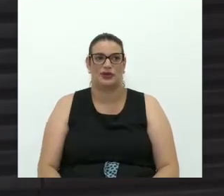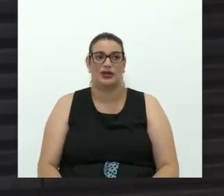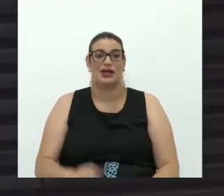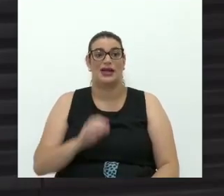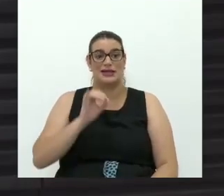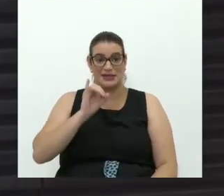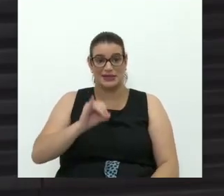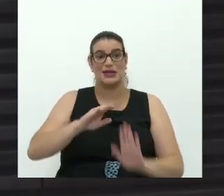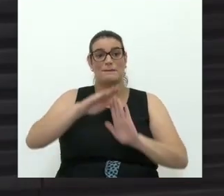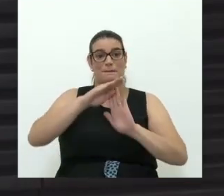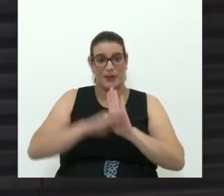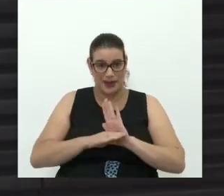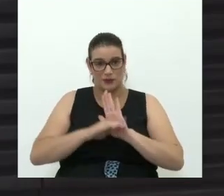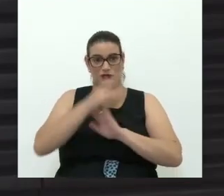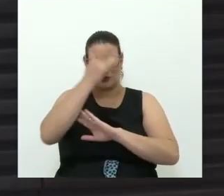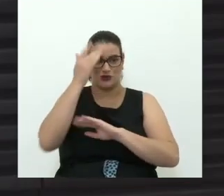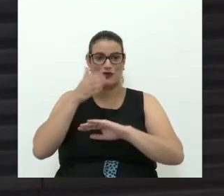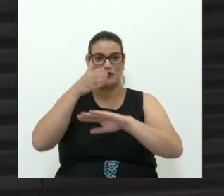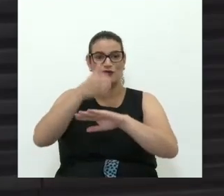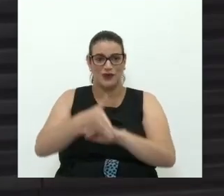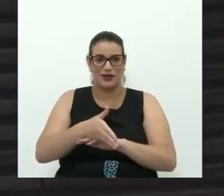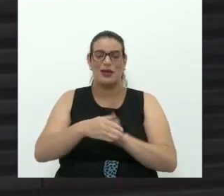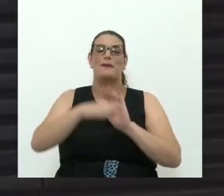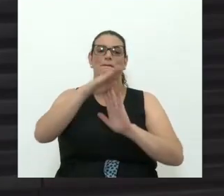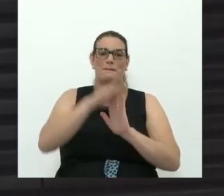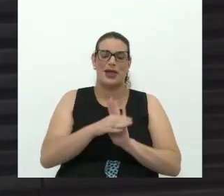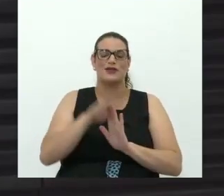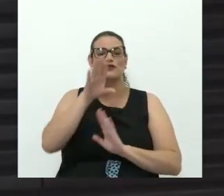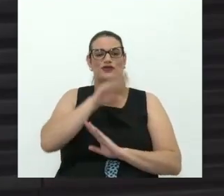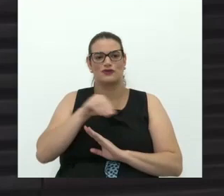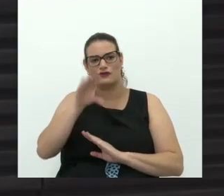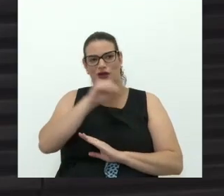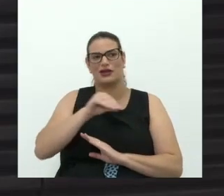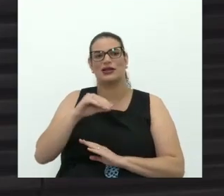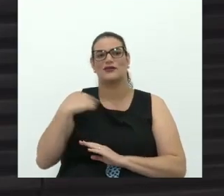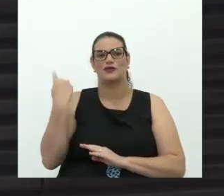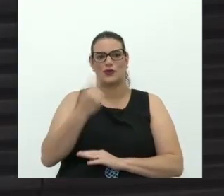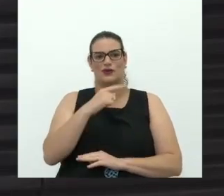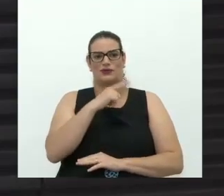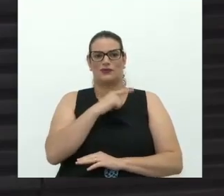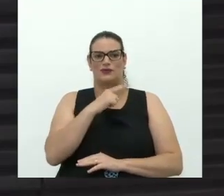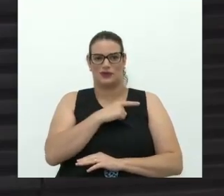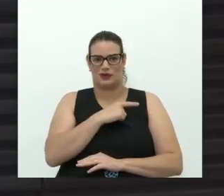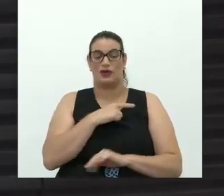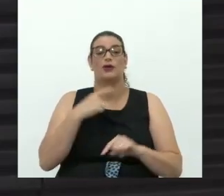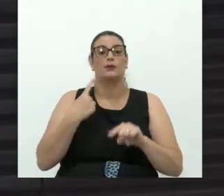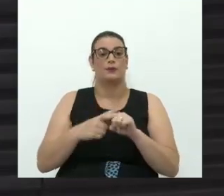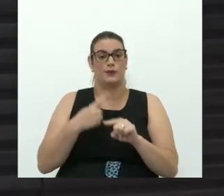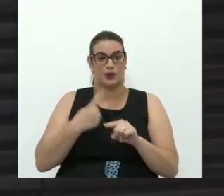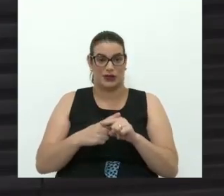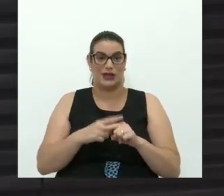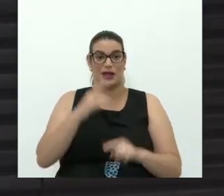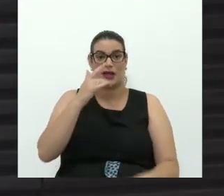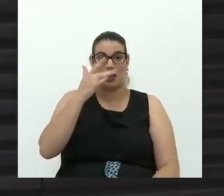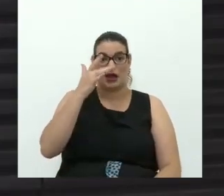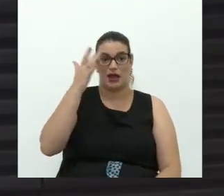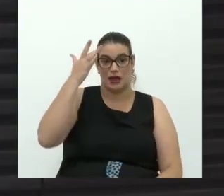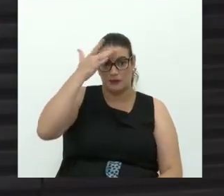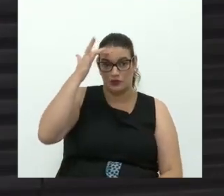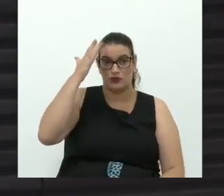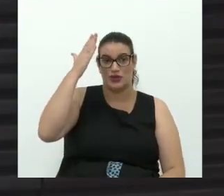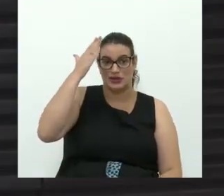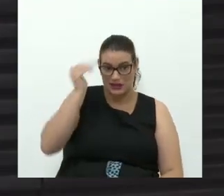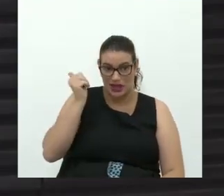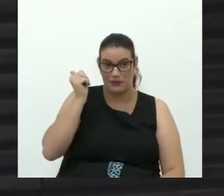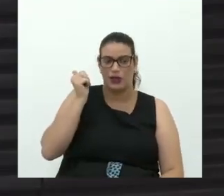pessoas participarem menos fala a gente vai ter por quê Porque quem sabe disso